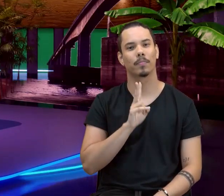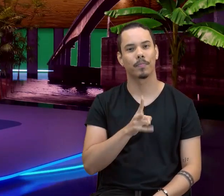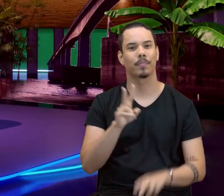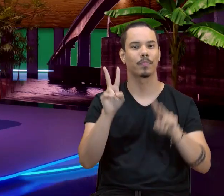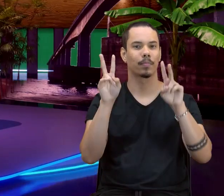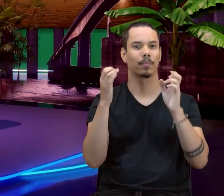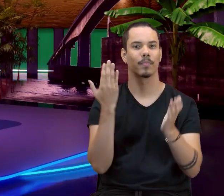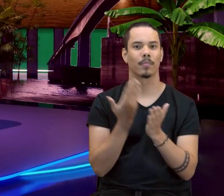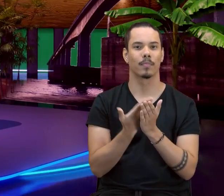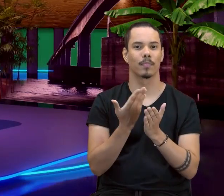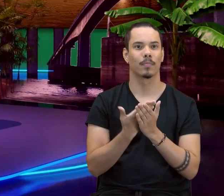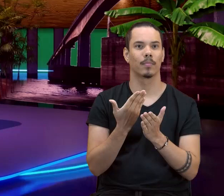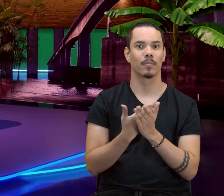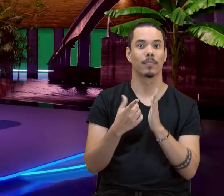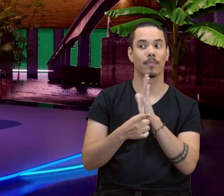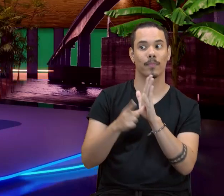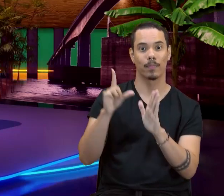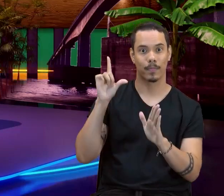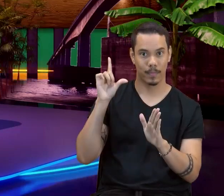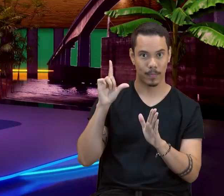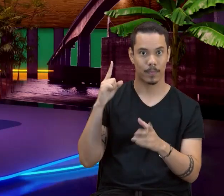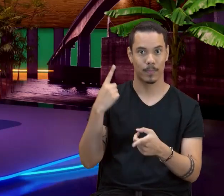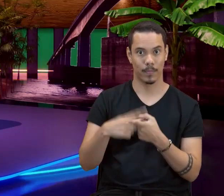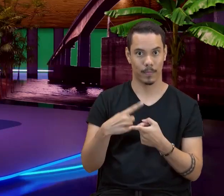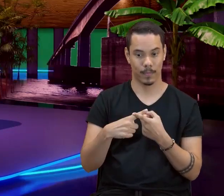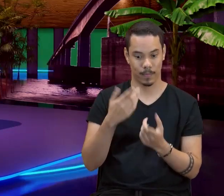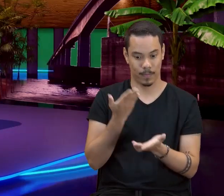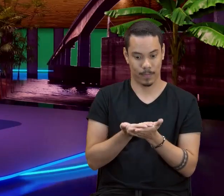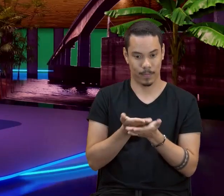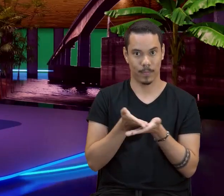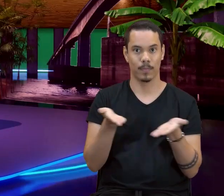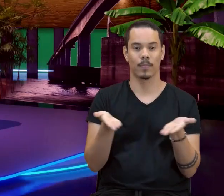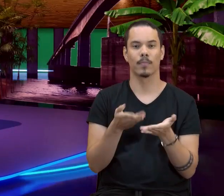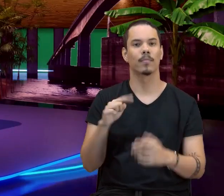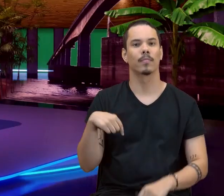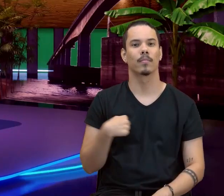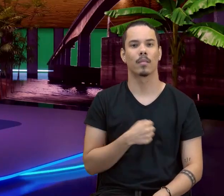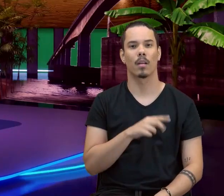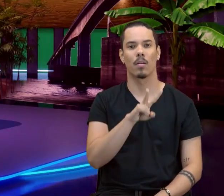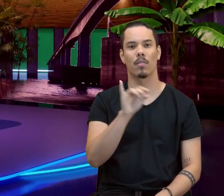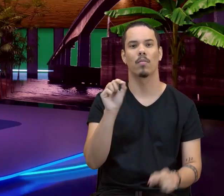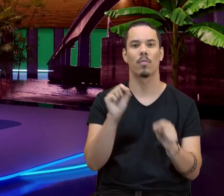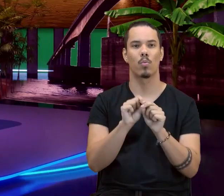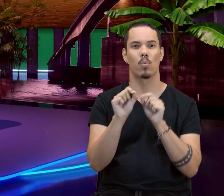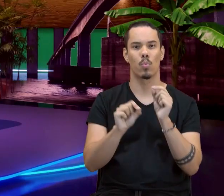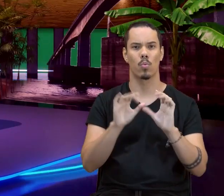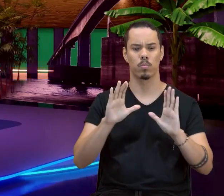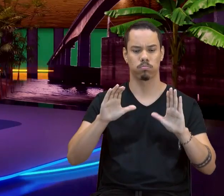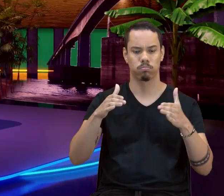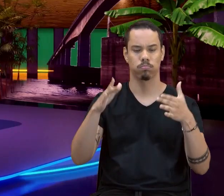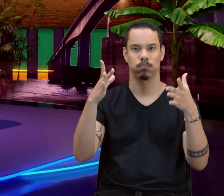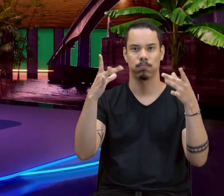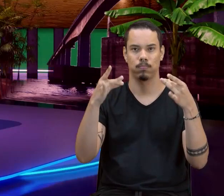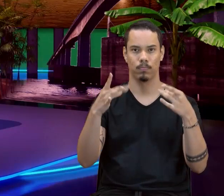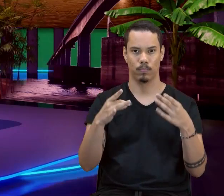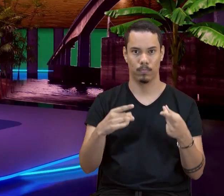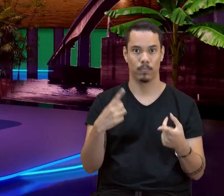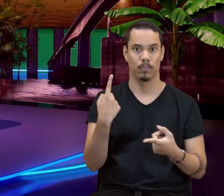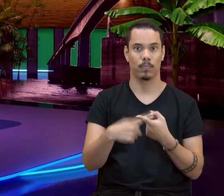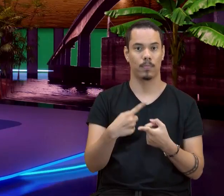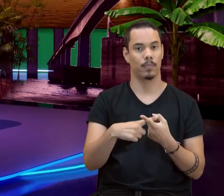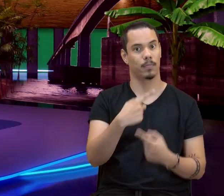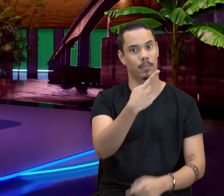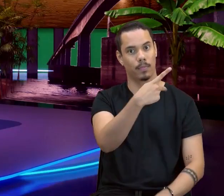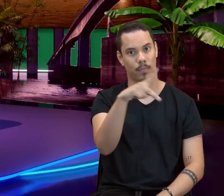aula anterior. Muito bem. Porque nessa aula, Rogério, a gente vai ser mais específico para que nosso aluno